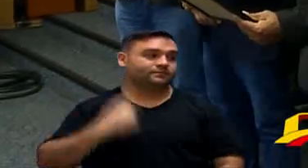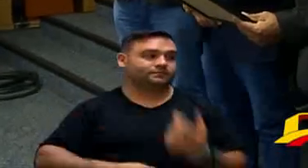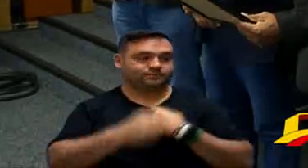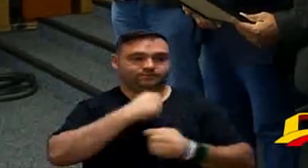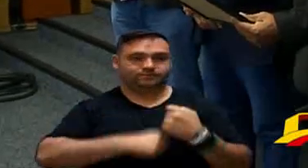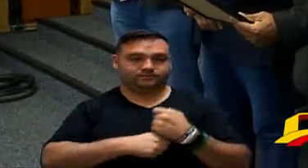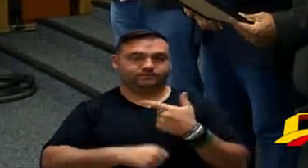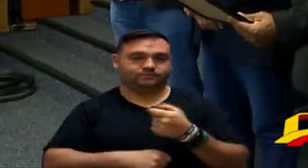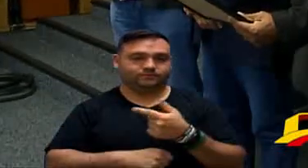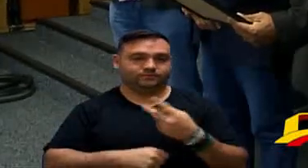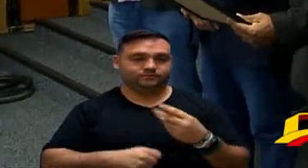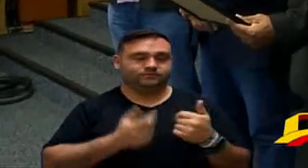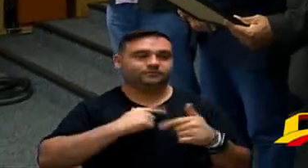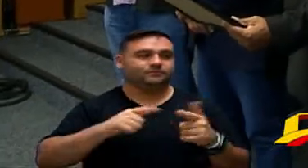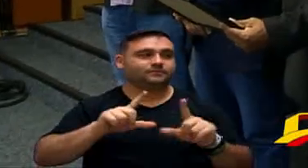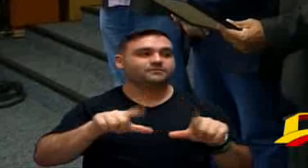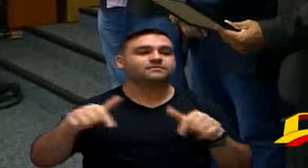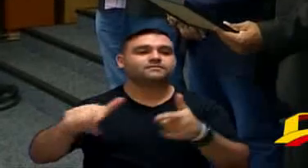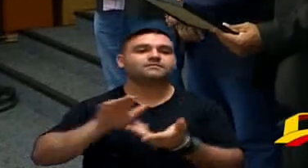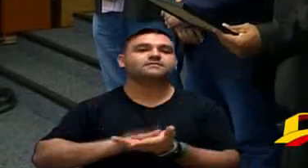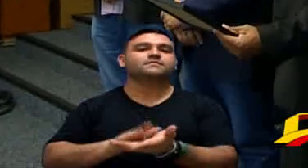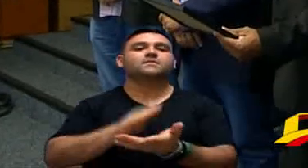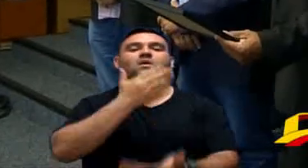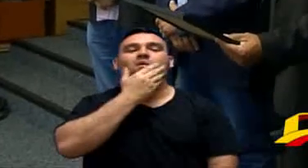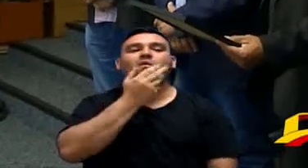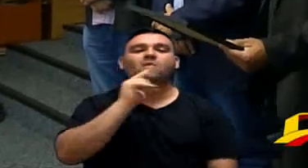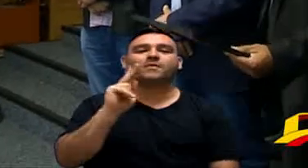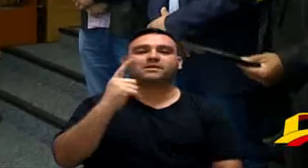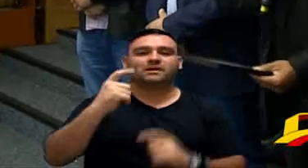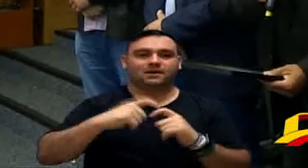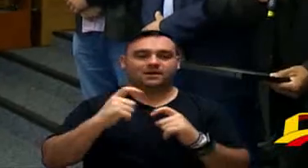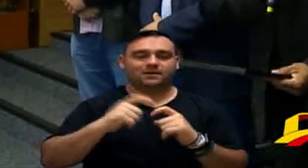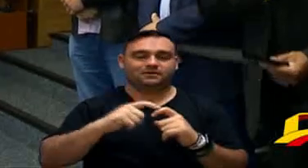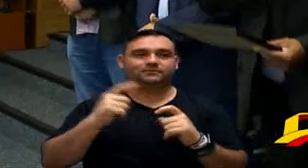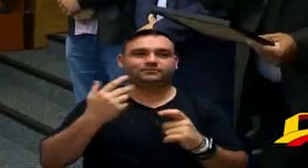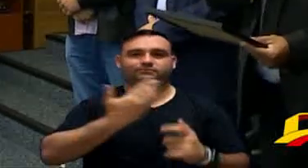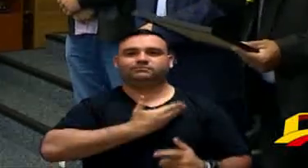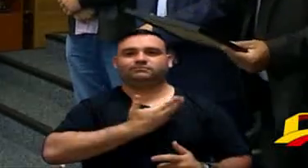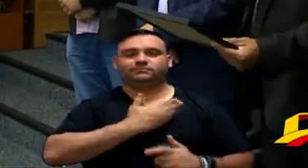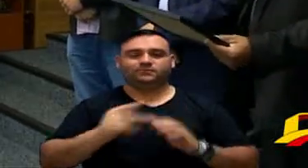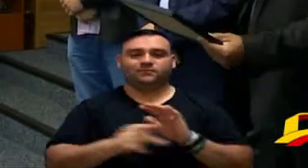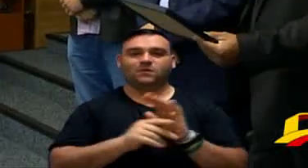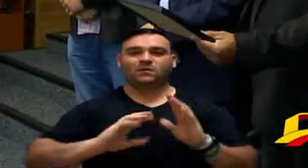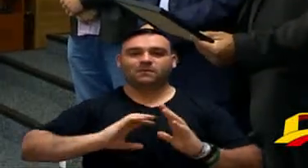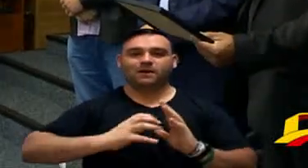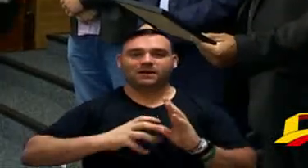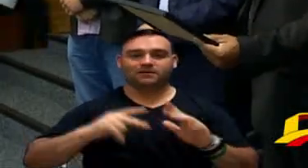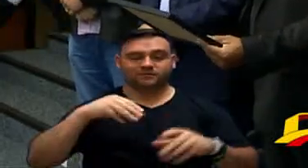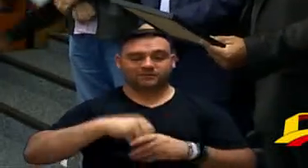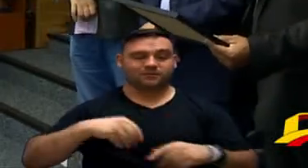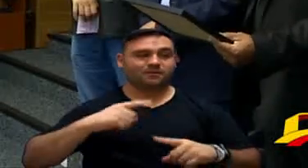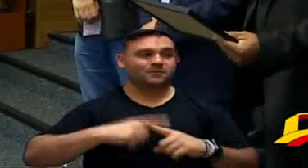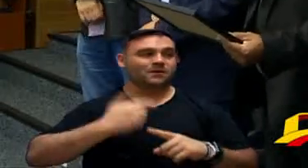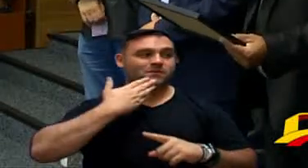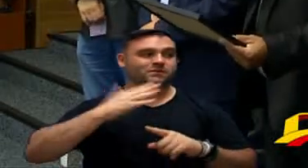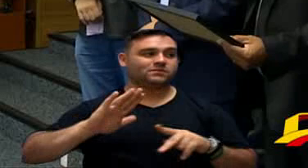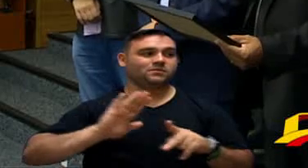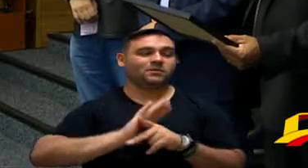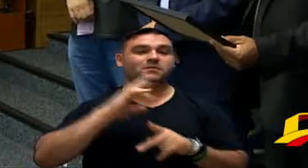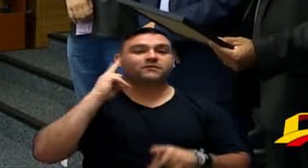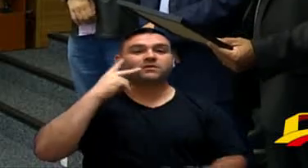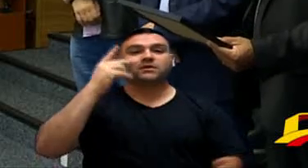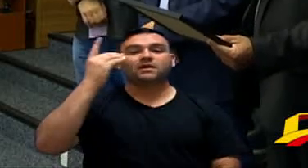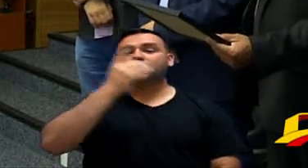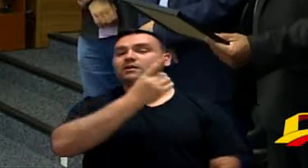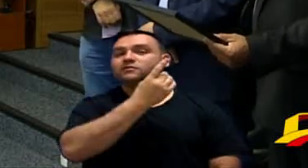2023 homenagem ao Vereador Hélio brasileiro nosso companheiro aqui de plenário requerimento do nosso vereador